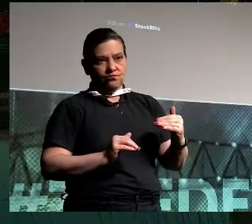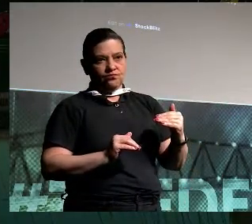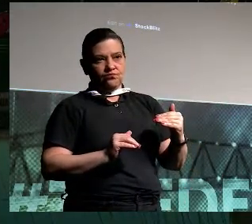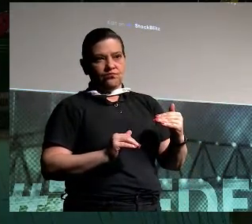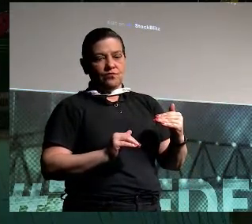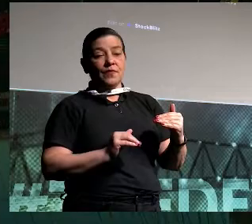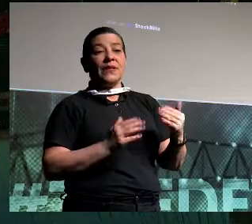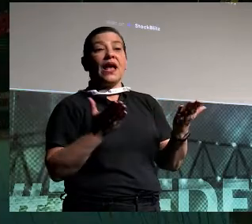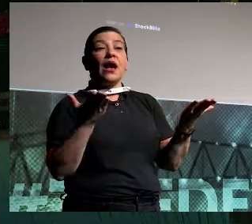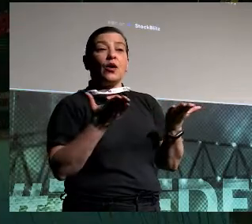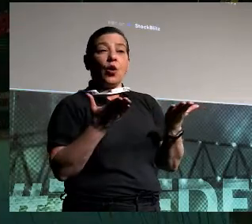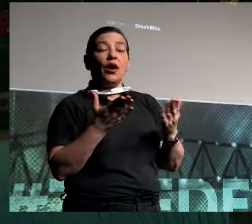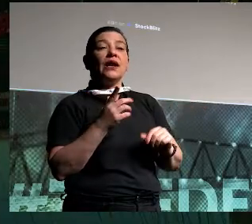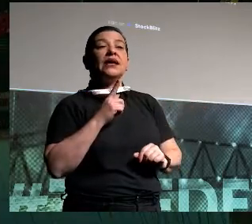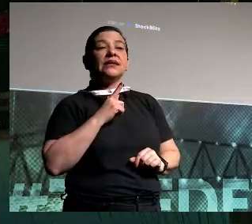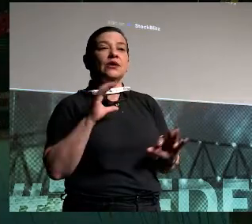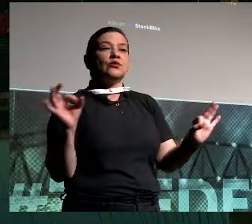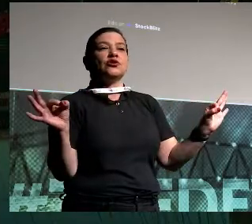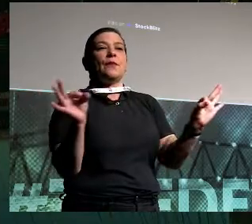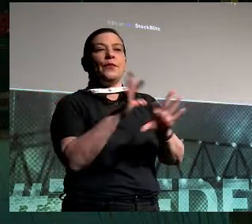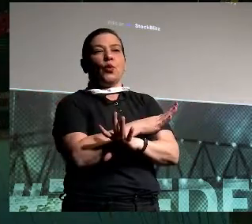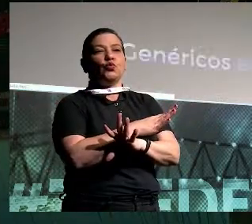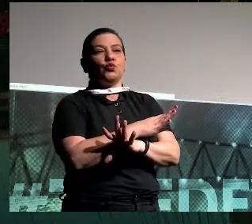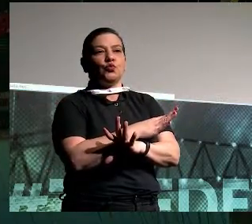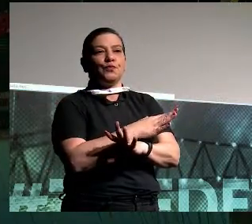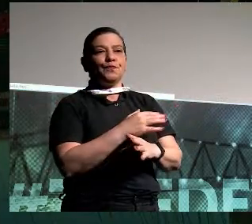promise aqui, eu tenho ele corretamente.